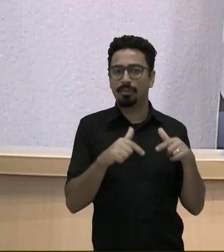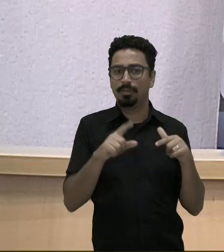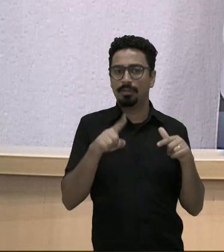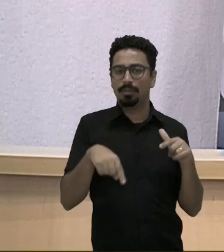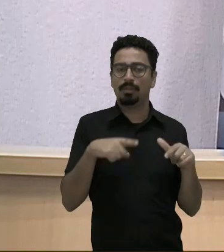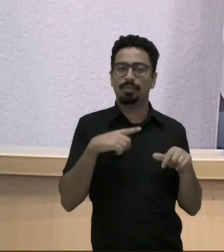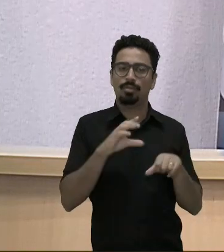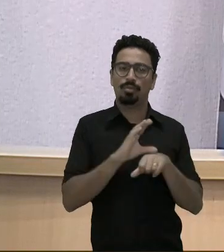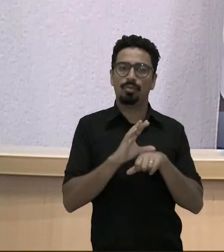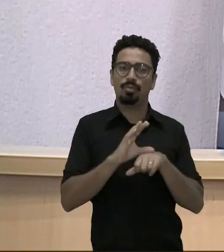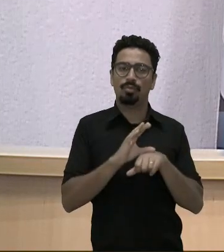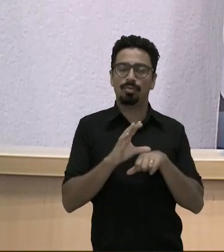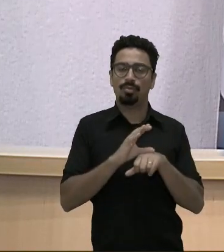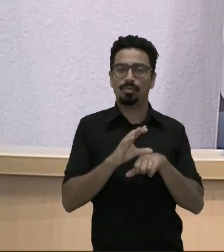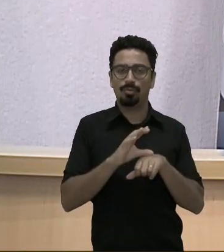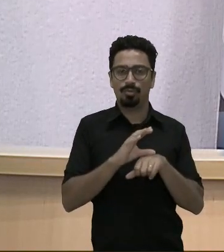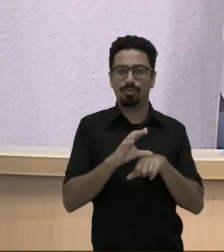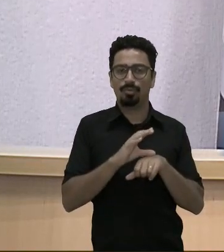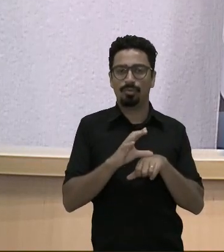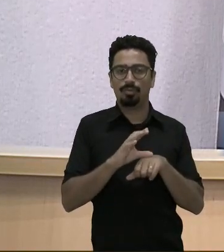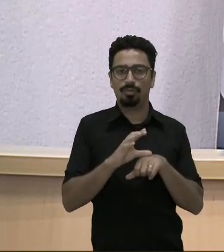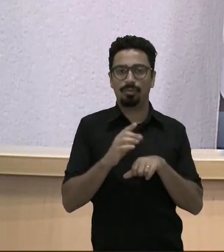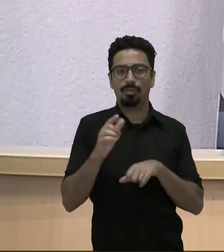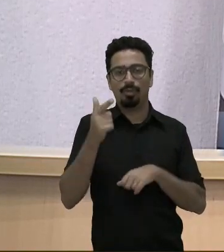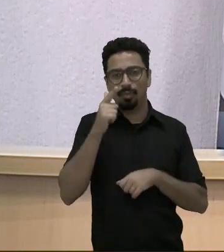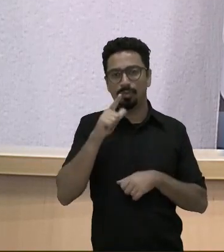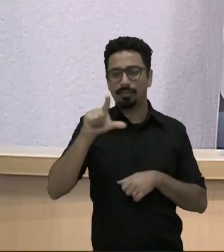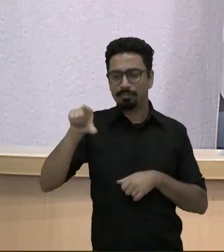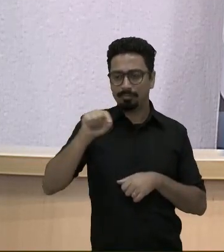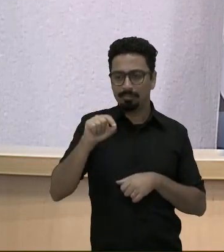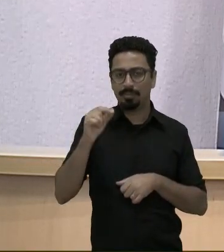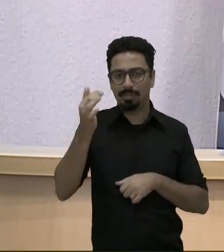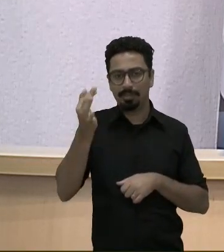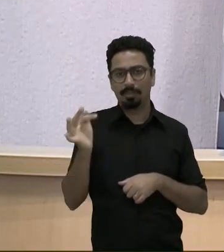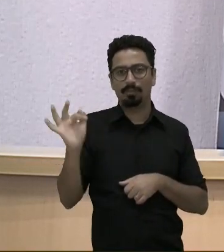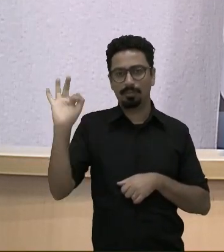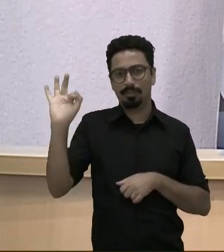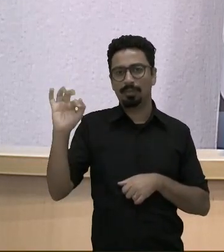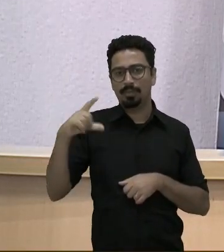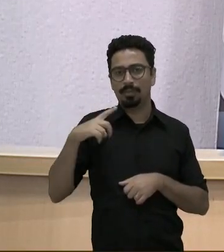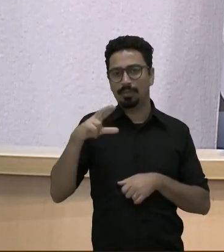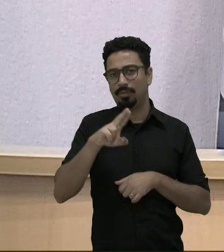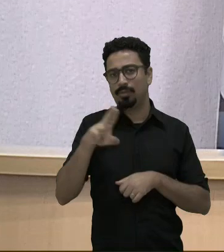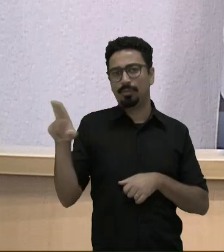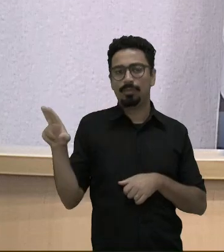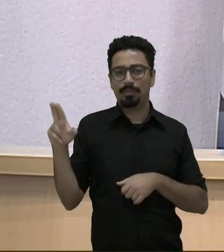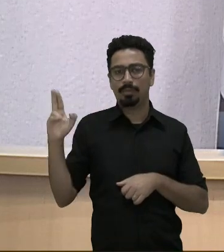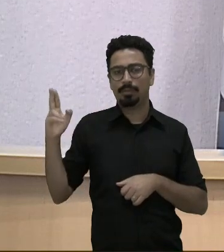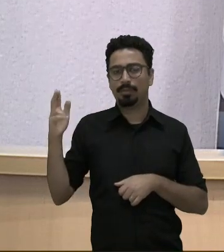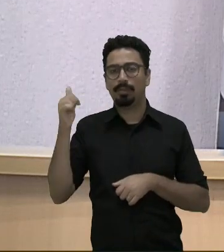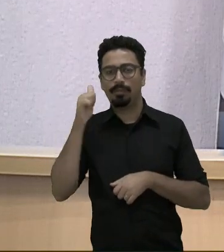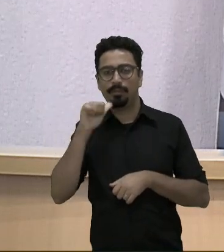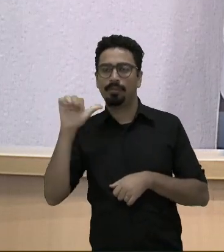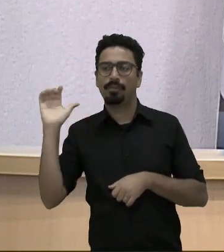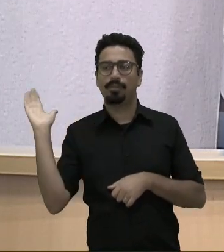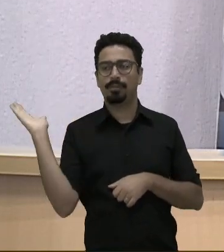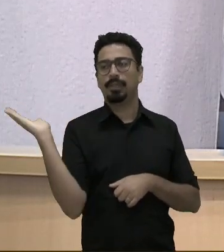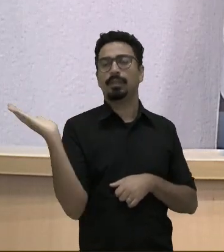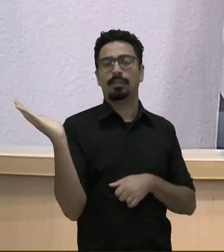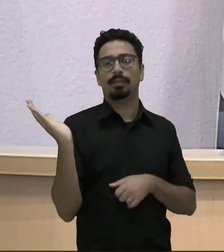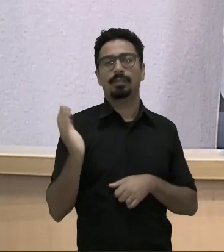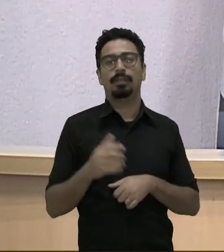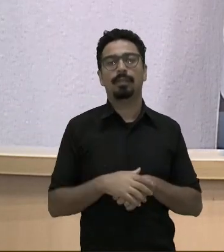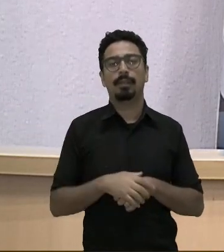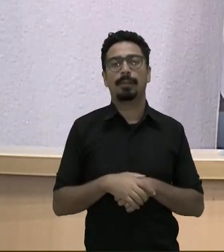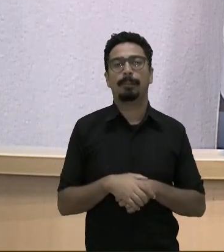cursos de idioma, e pegamos esse nome com a professora. Então ficou fêmea garçom. Então eu quero agradecer.